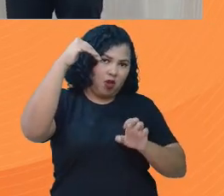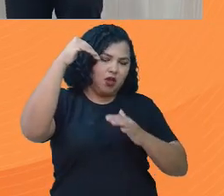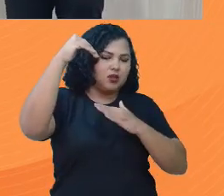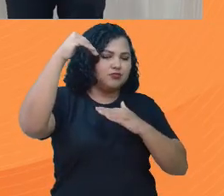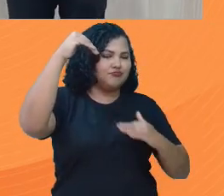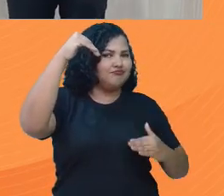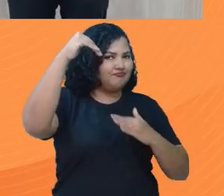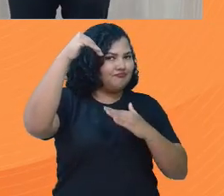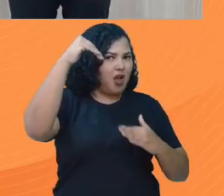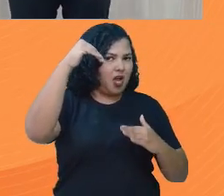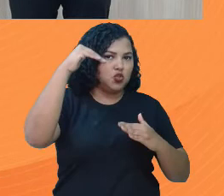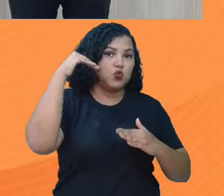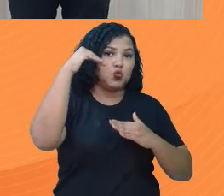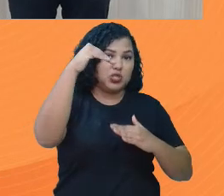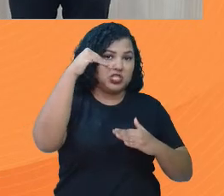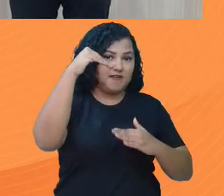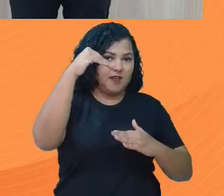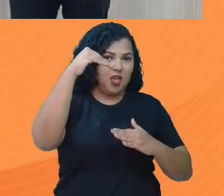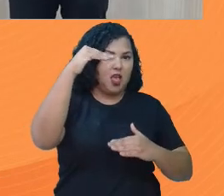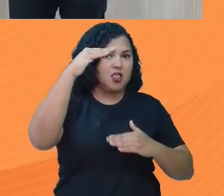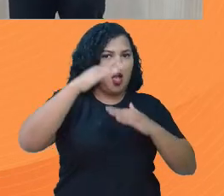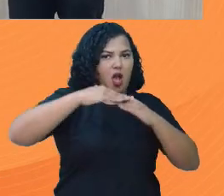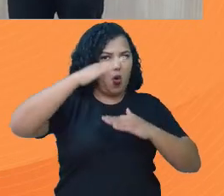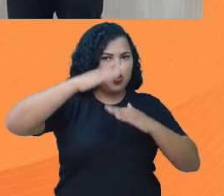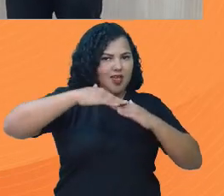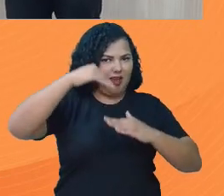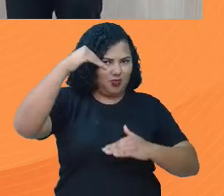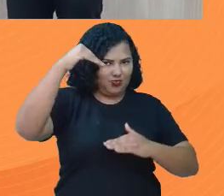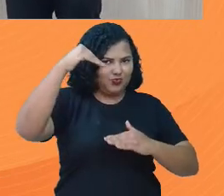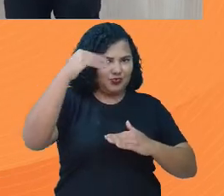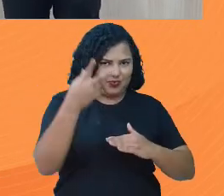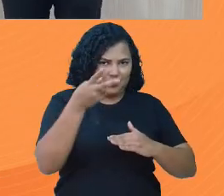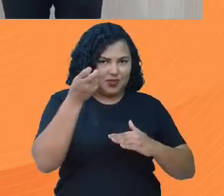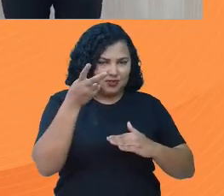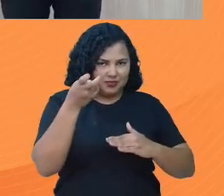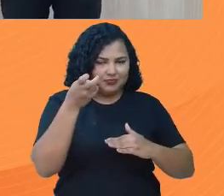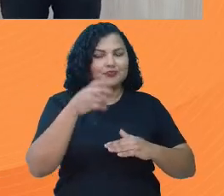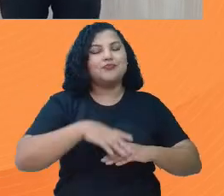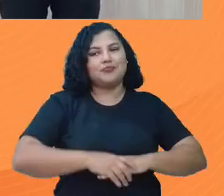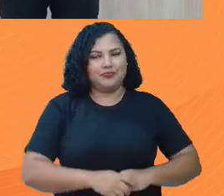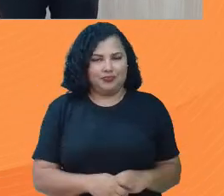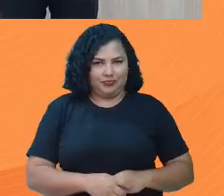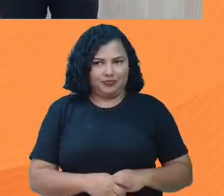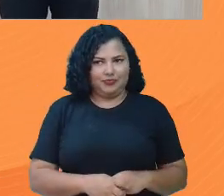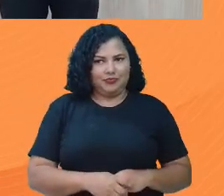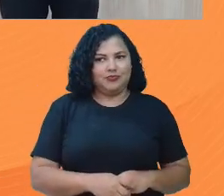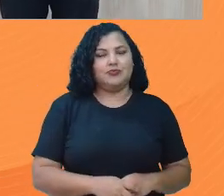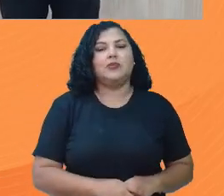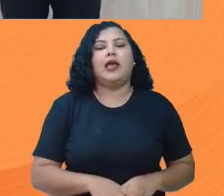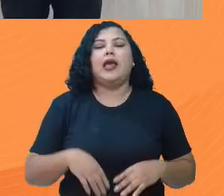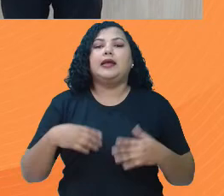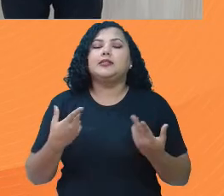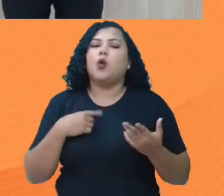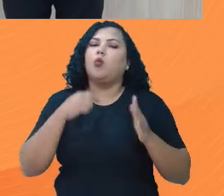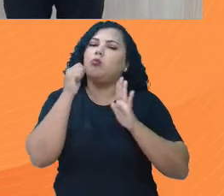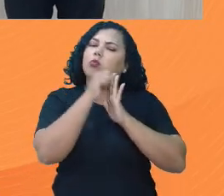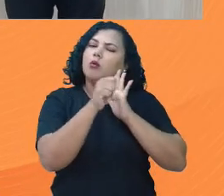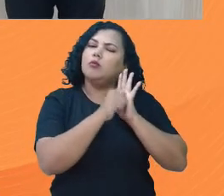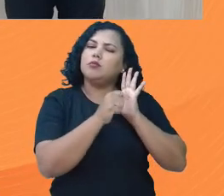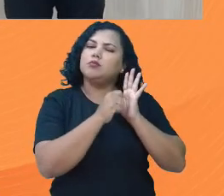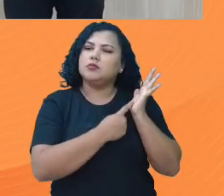Então, lá embaixo, do outro lado, alterno, eu tenho o ângulo E e o ângulo H. Então, escrevi aí para